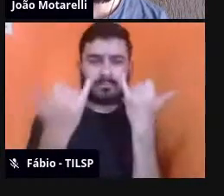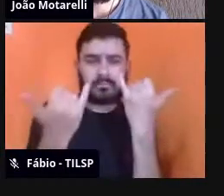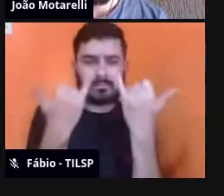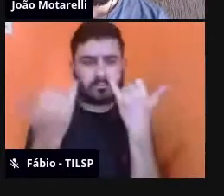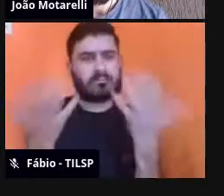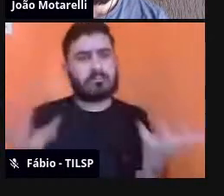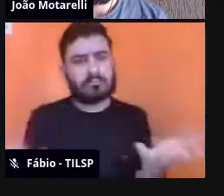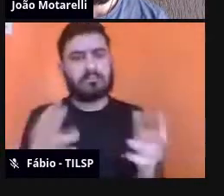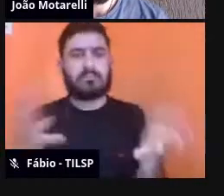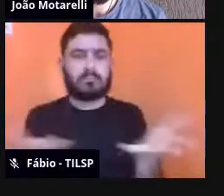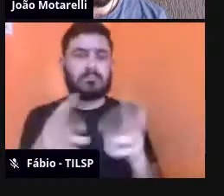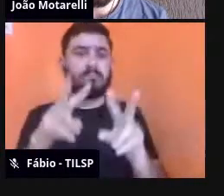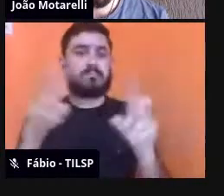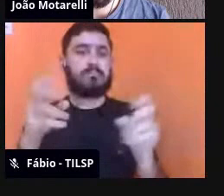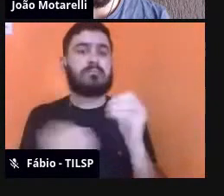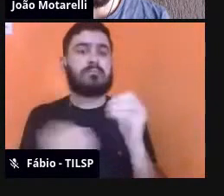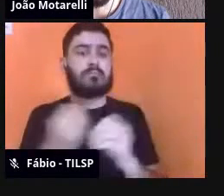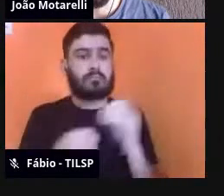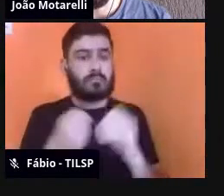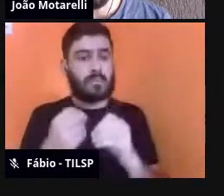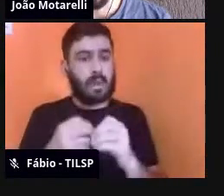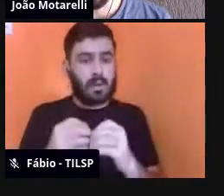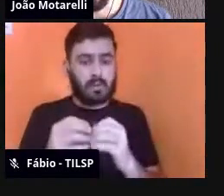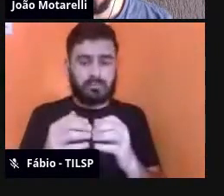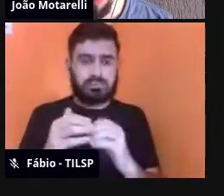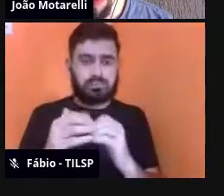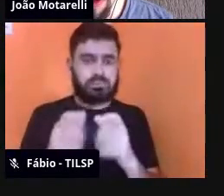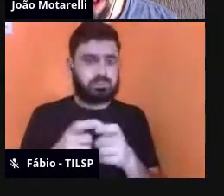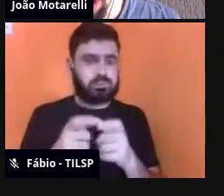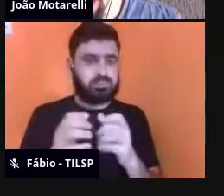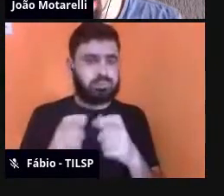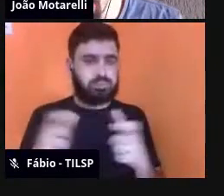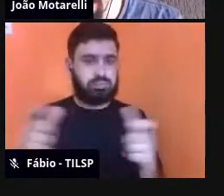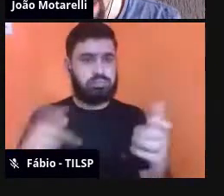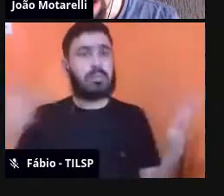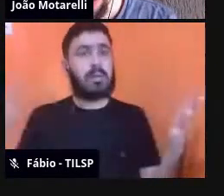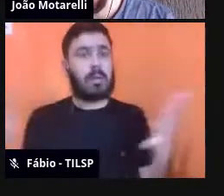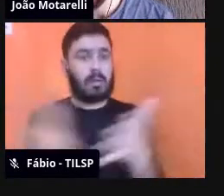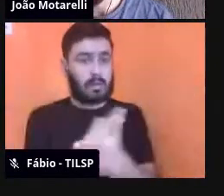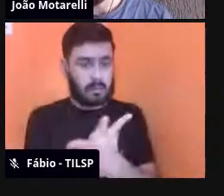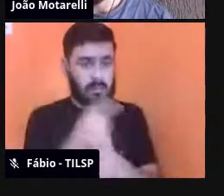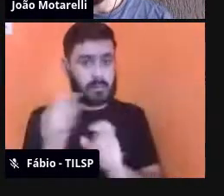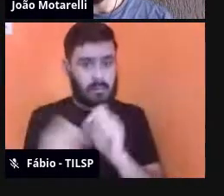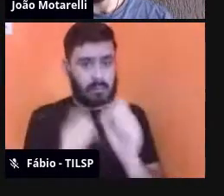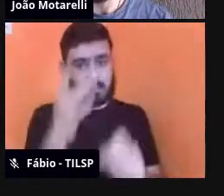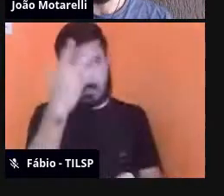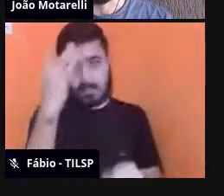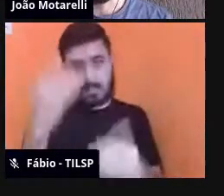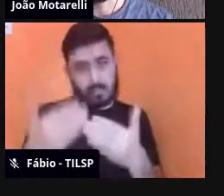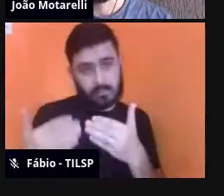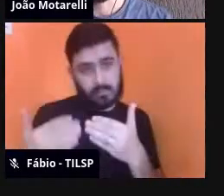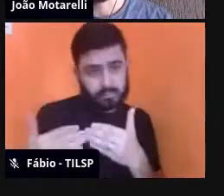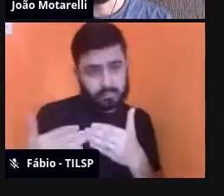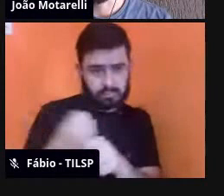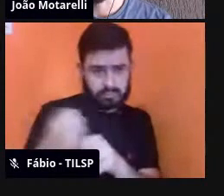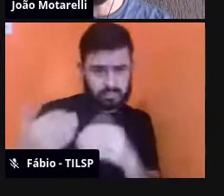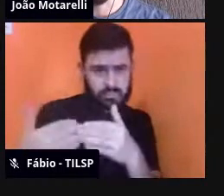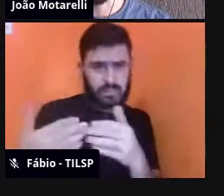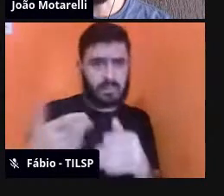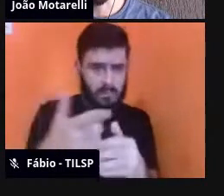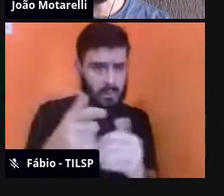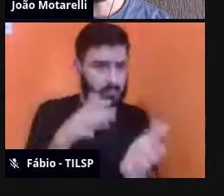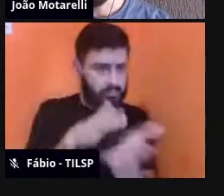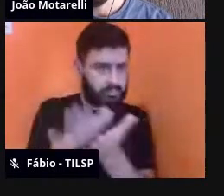últimos anos. Esse é um artigo que foi publicado em 2019, é uma revista bastante importante,